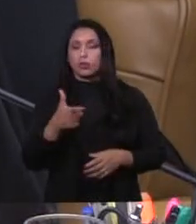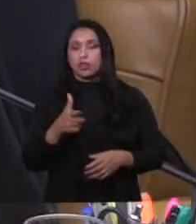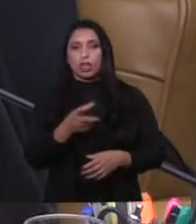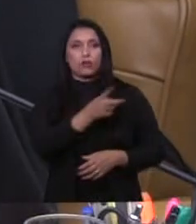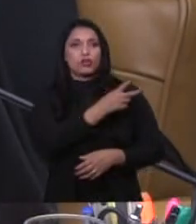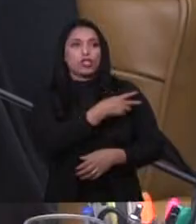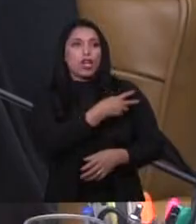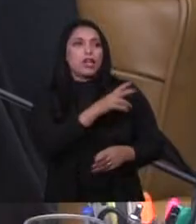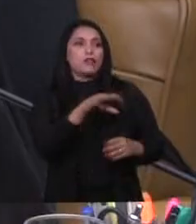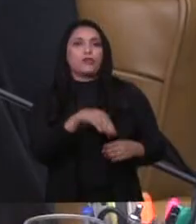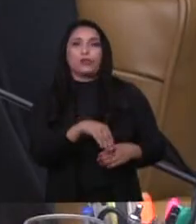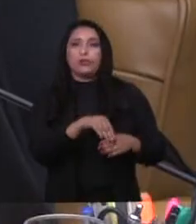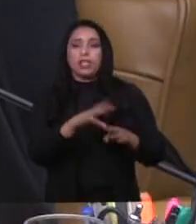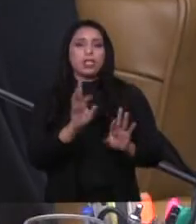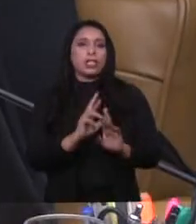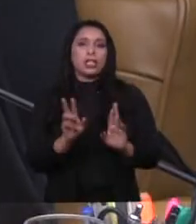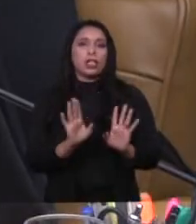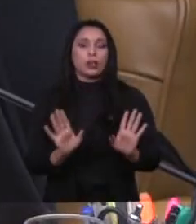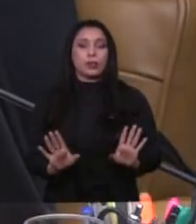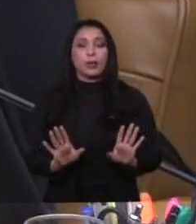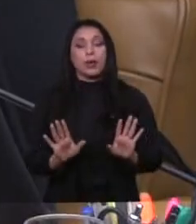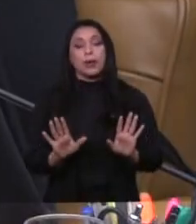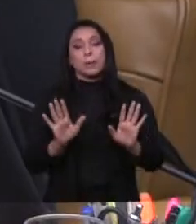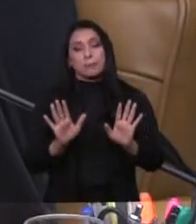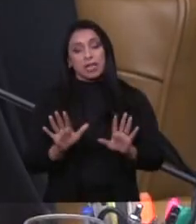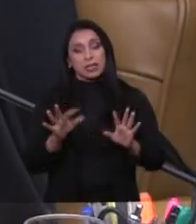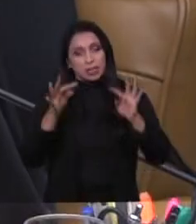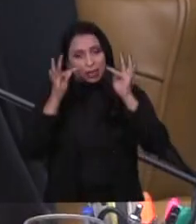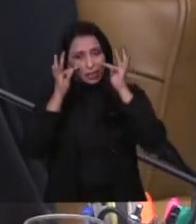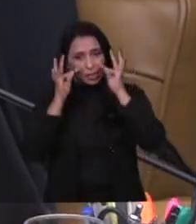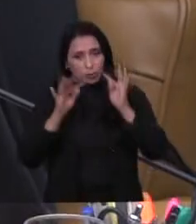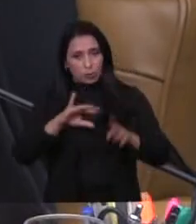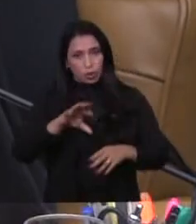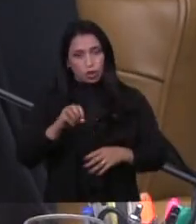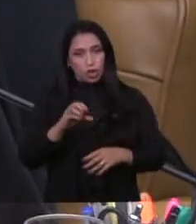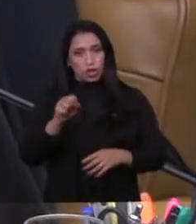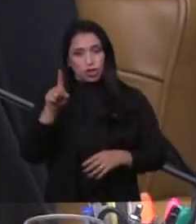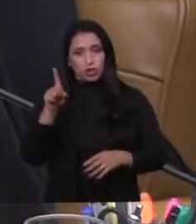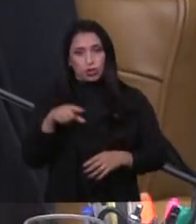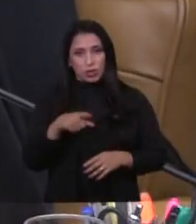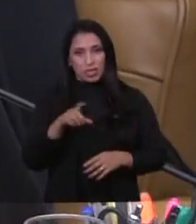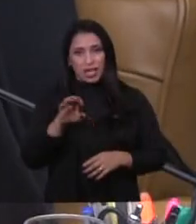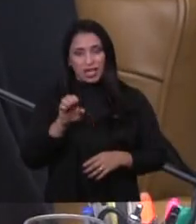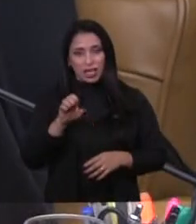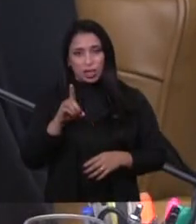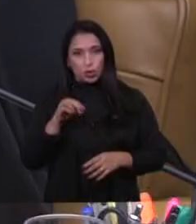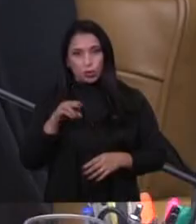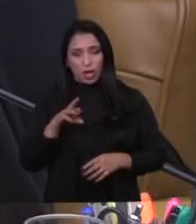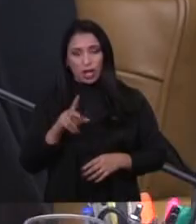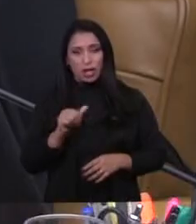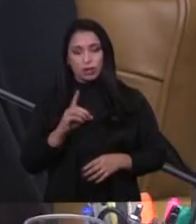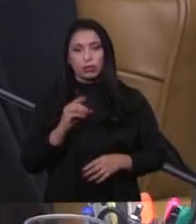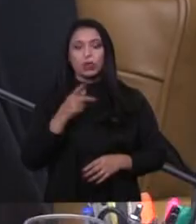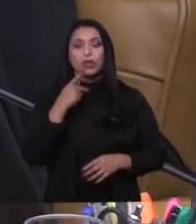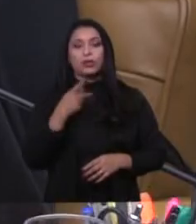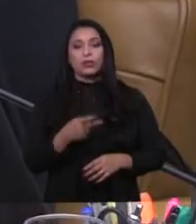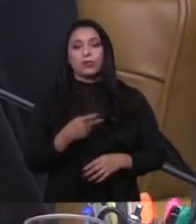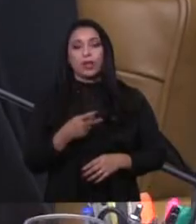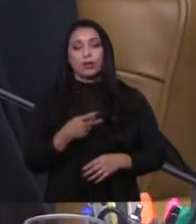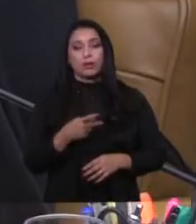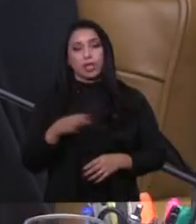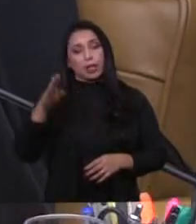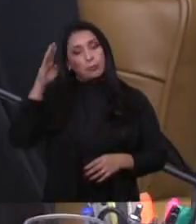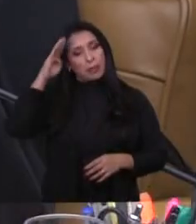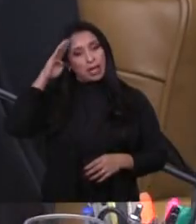uma liderança. Não por acaso, também a testemunha José Eduardo Natali de Paula Pereira, major